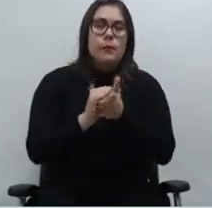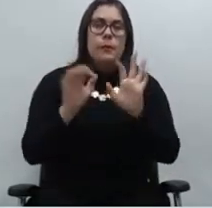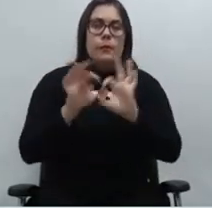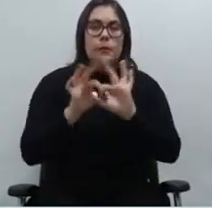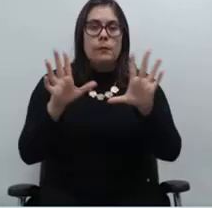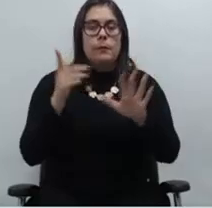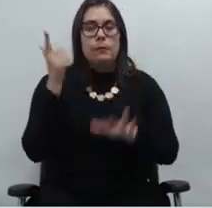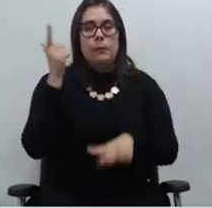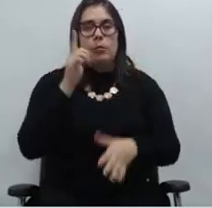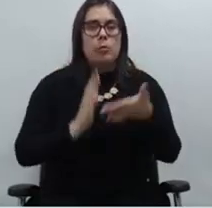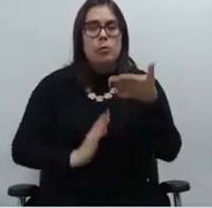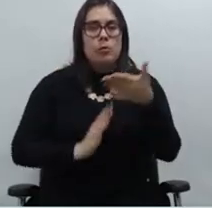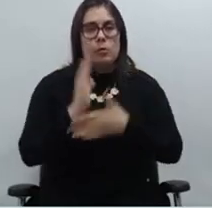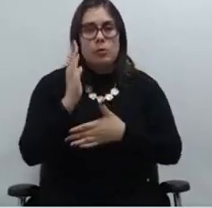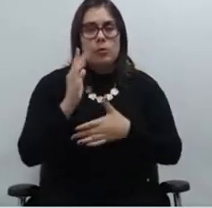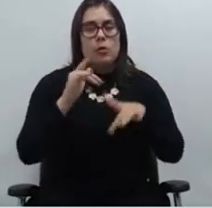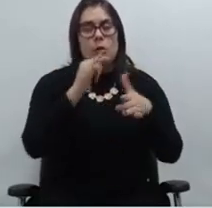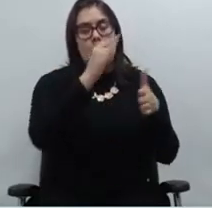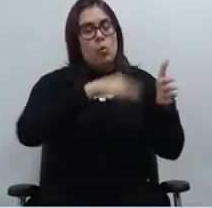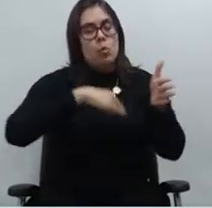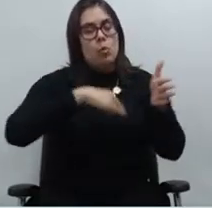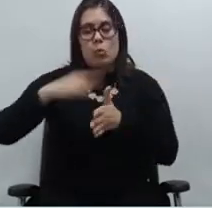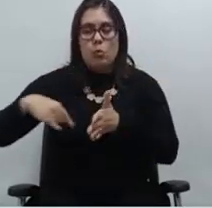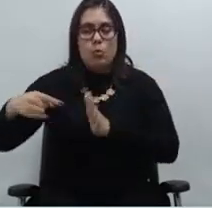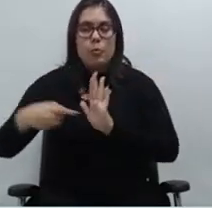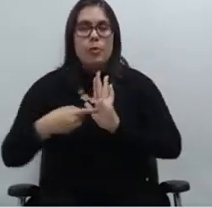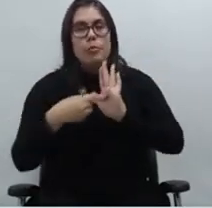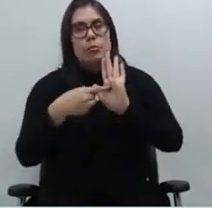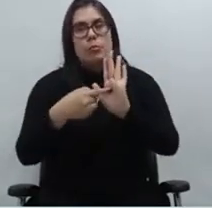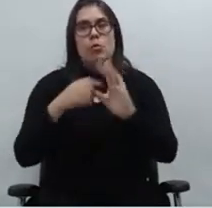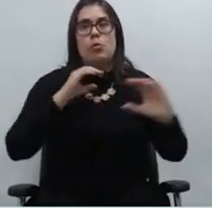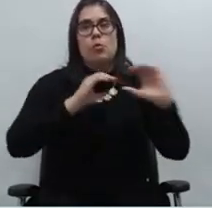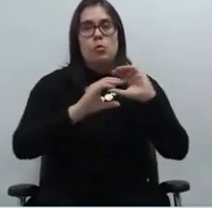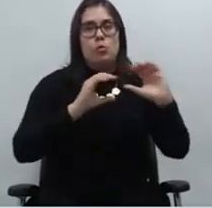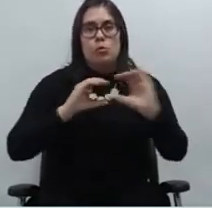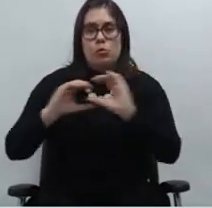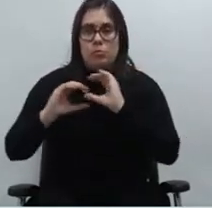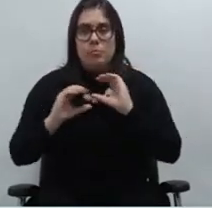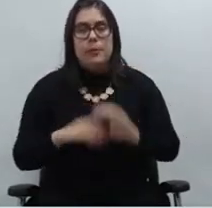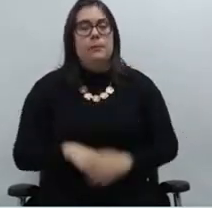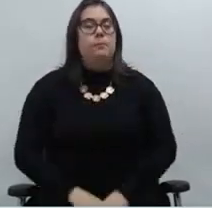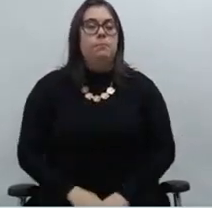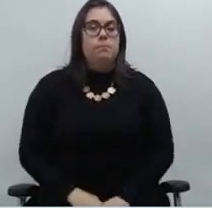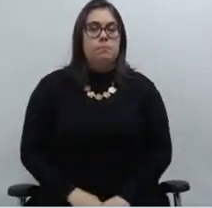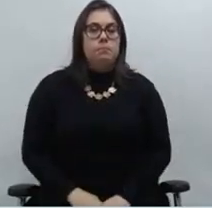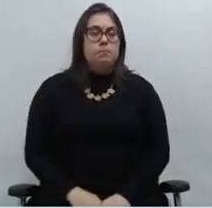deliberação, voto pela aprovação das listas apresentadas, realizando-se as comunicações de praxe.